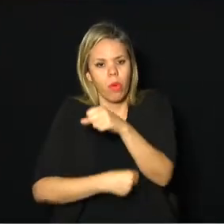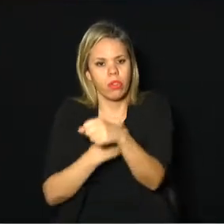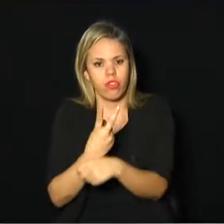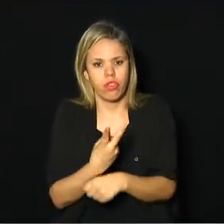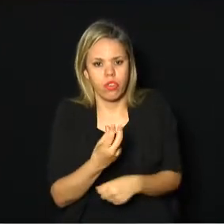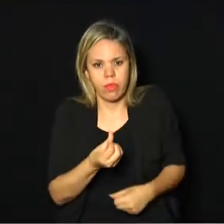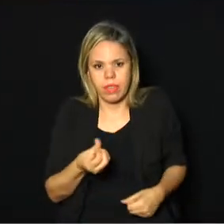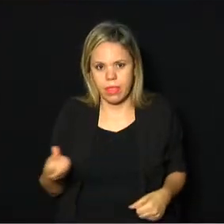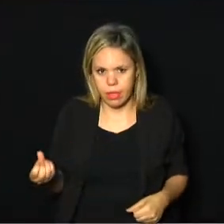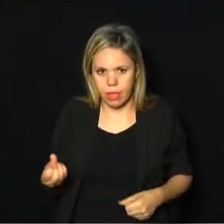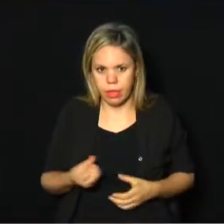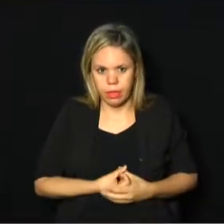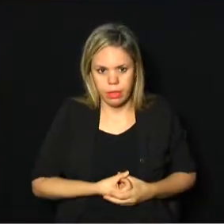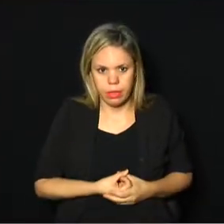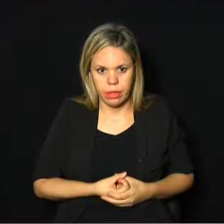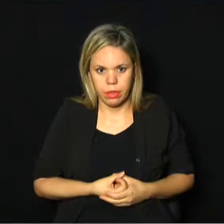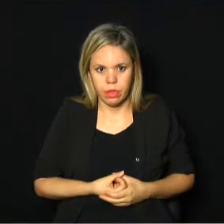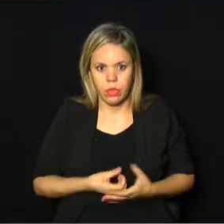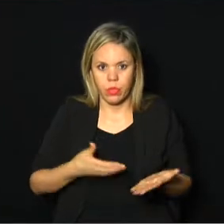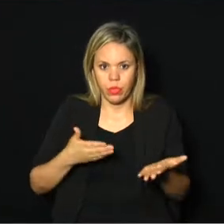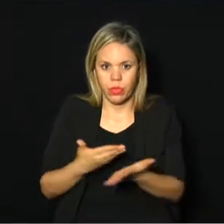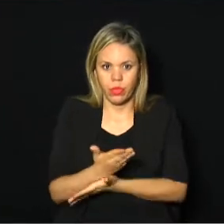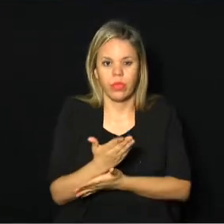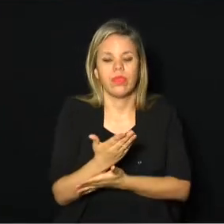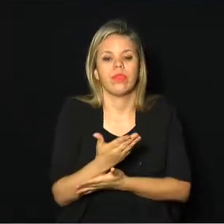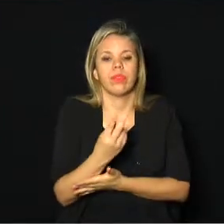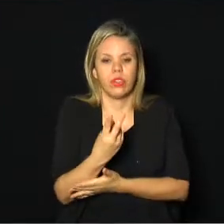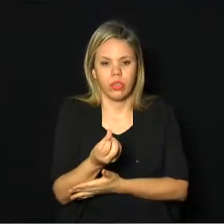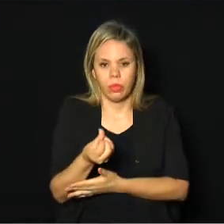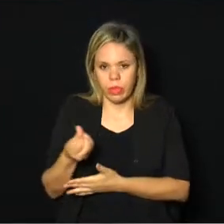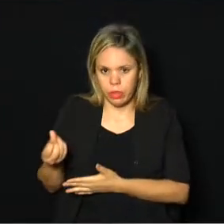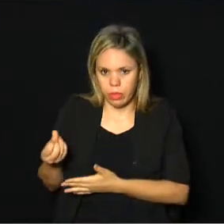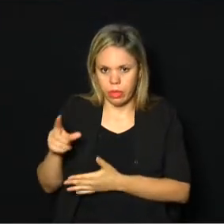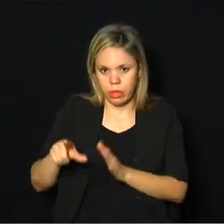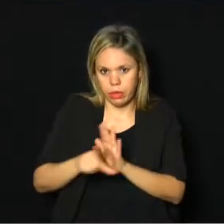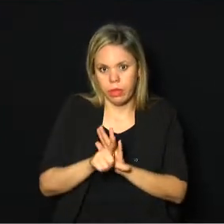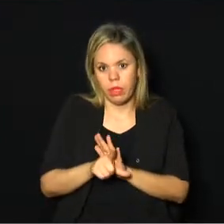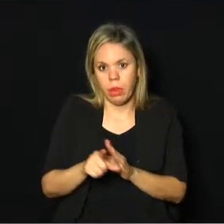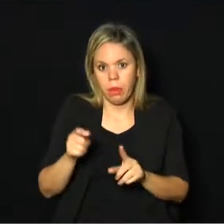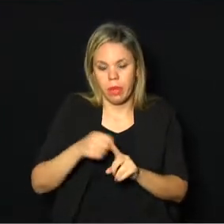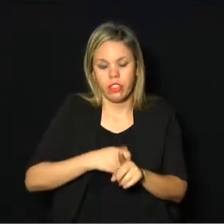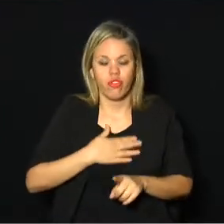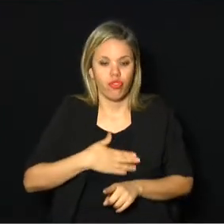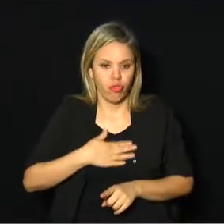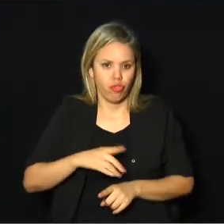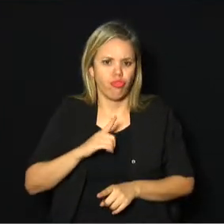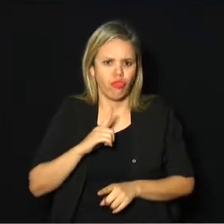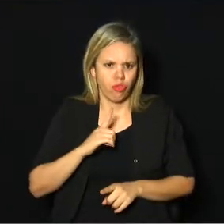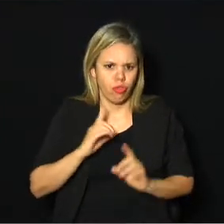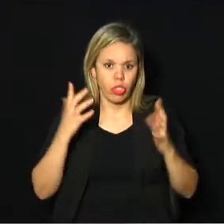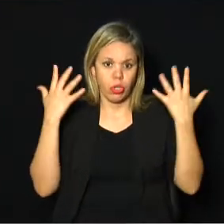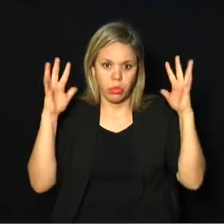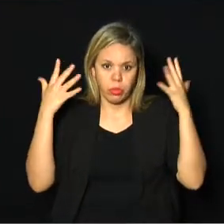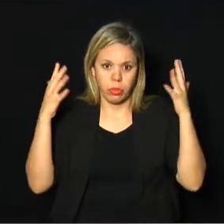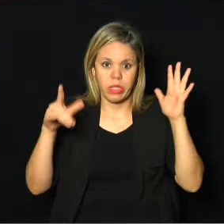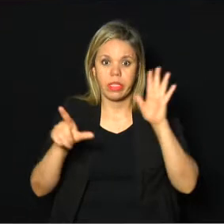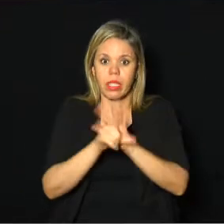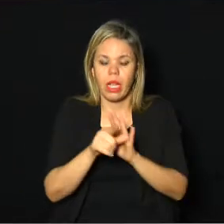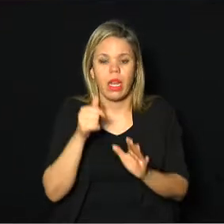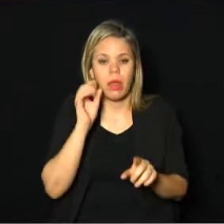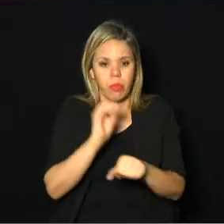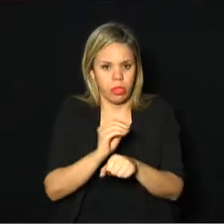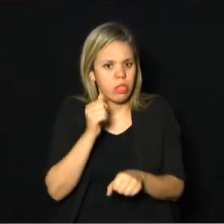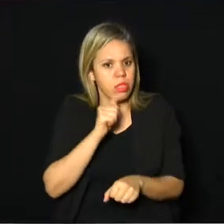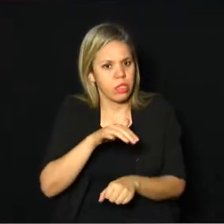e sancionada em 2006, né? E esse em agosto nós temos o aniversário da Lei Maria da Penha, e a Lei Maria da Penha,